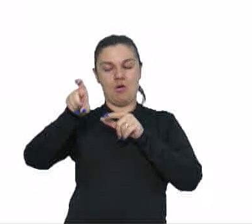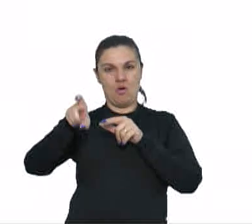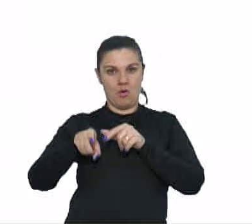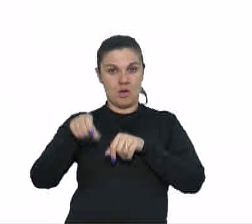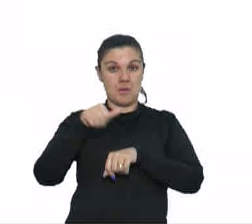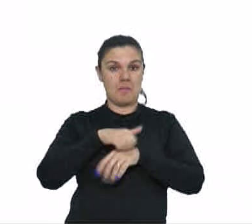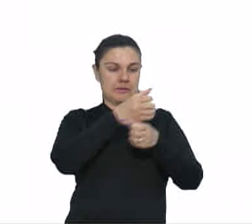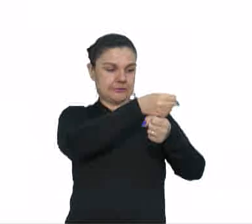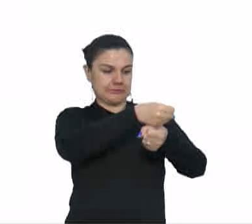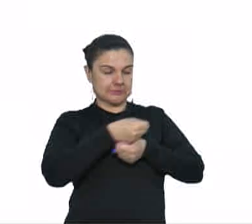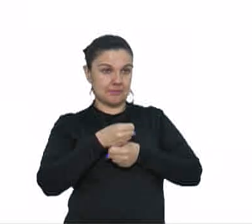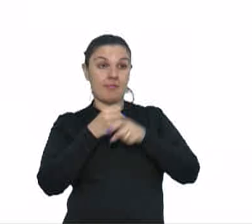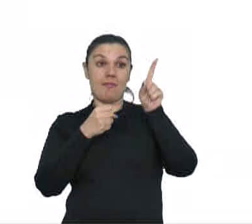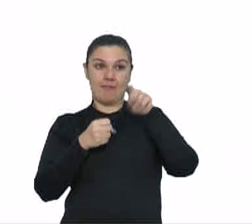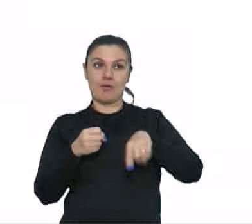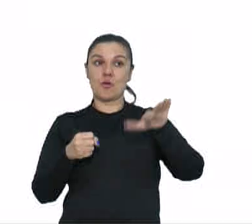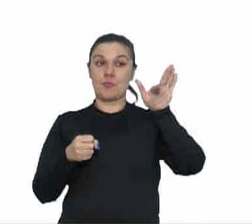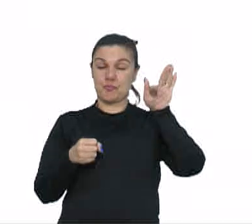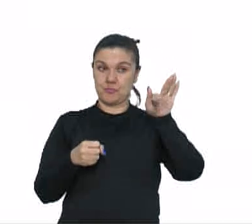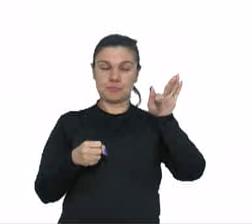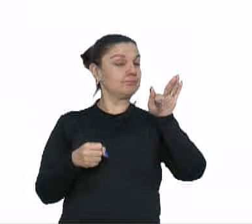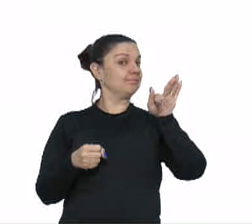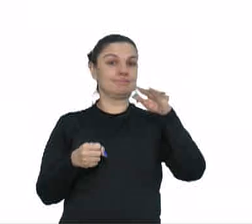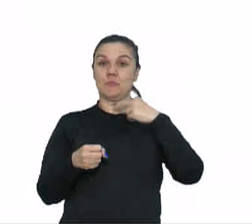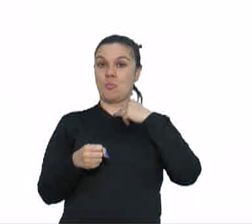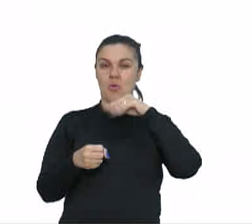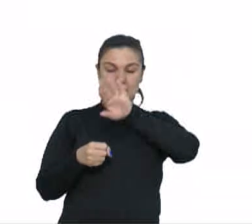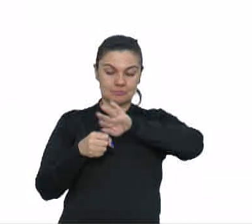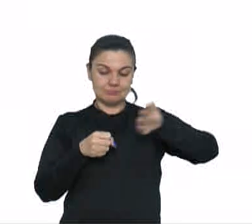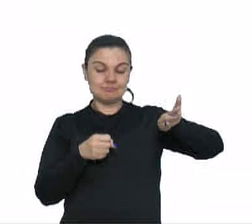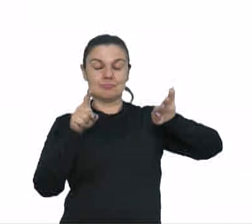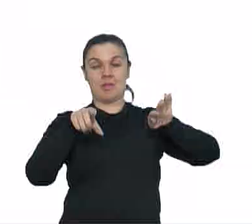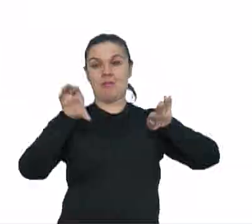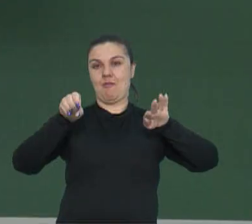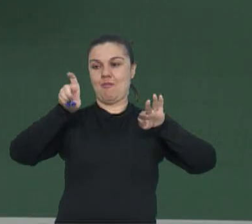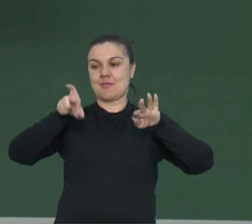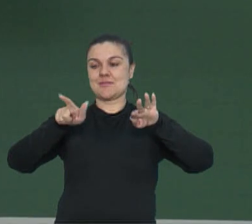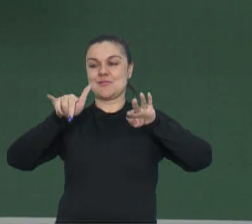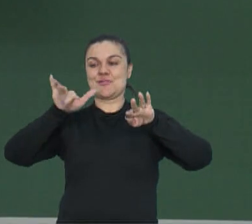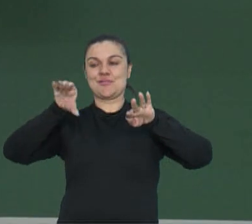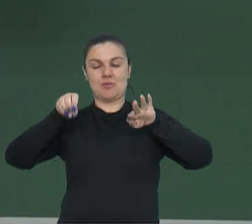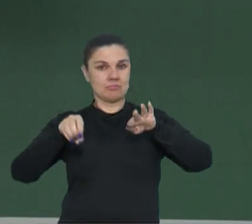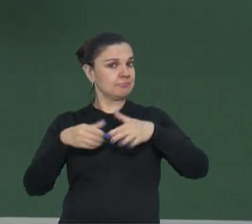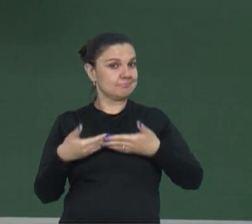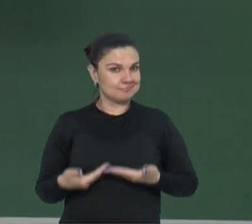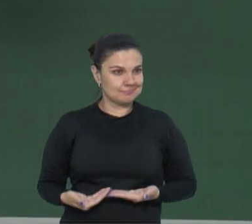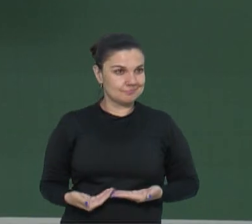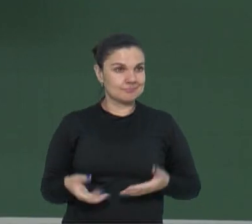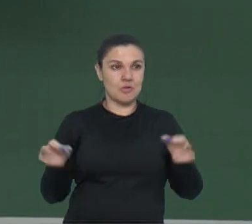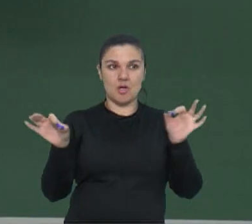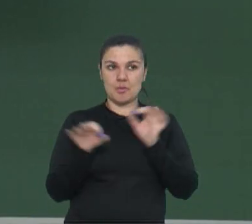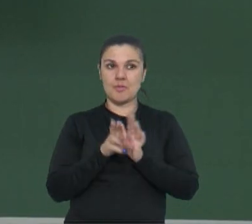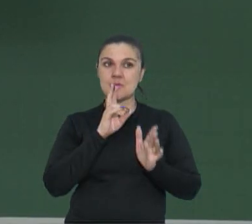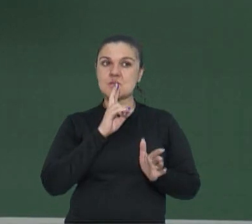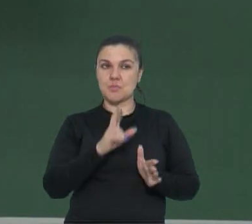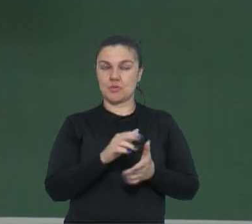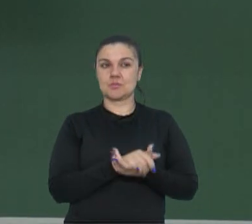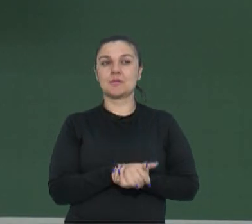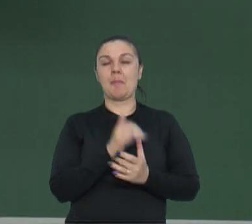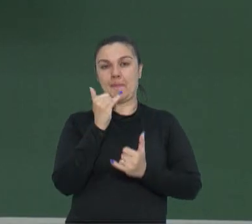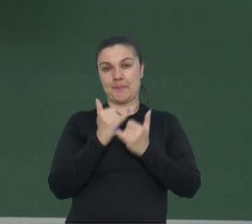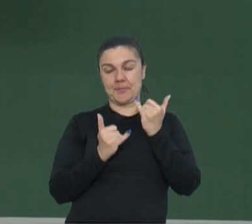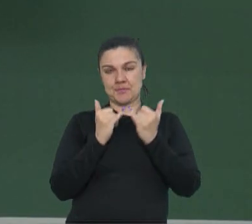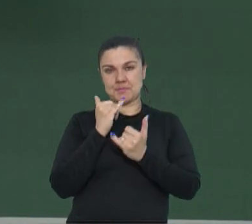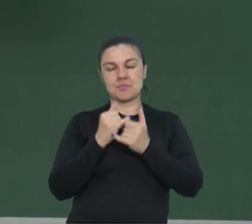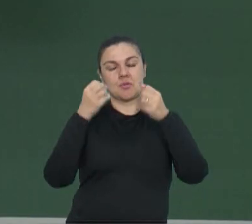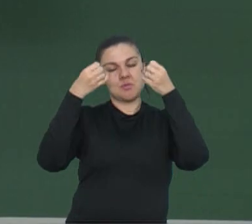potencial de receber elétrons precisa ser o oxigênio. Perfeito? Sua resposta deve estar bem perto disso,